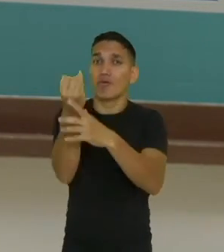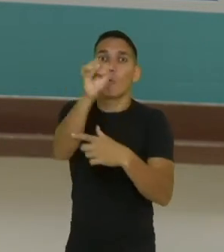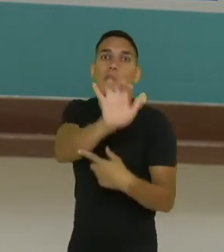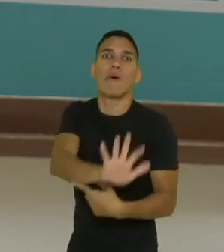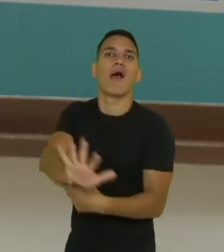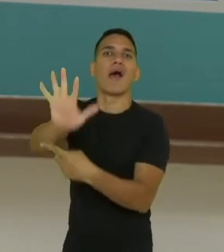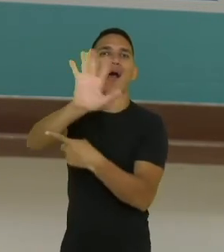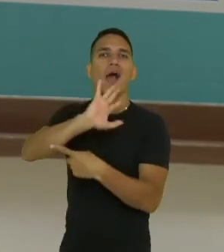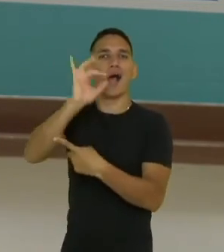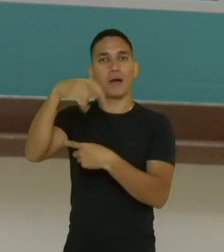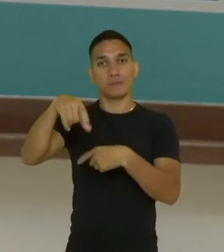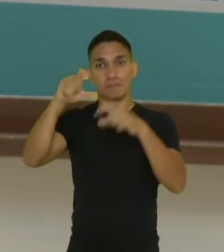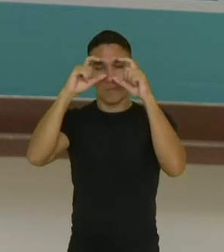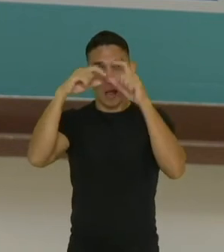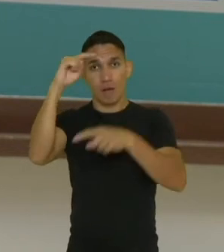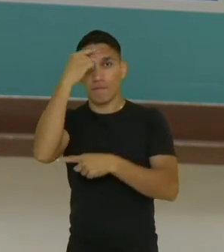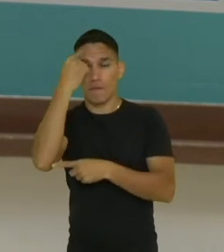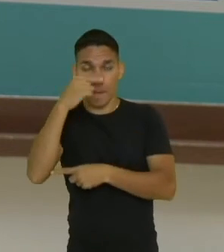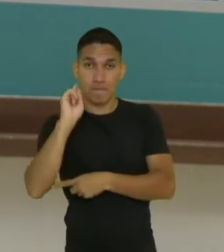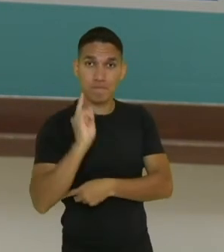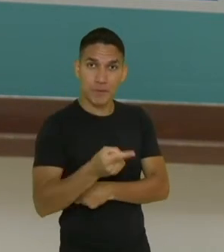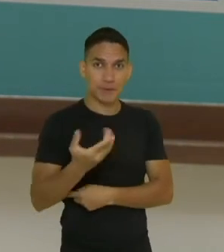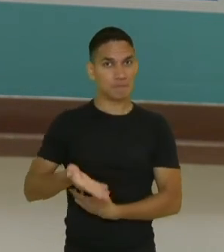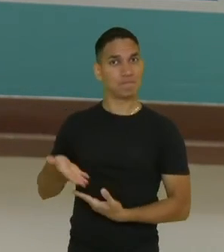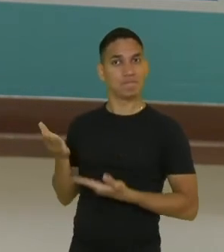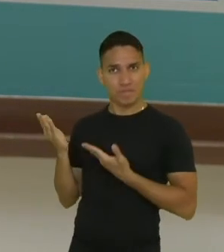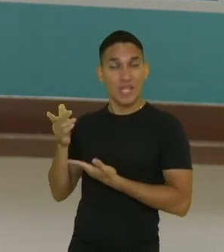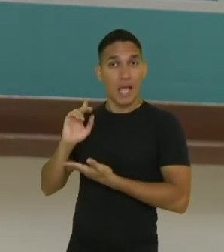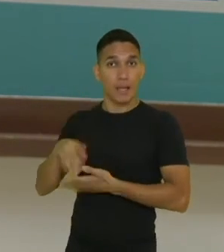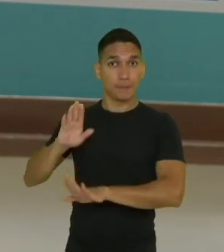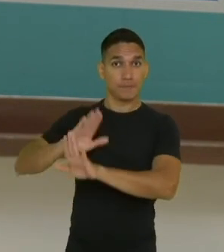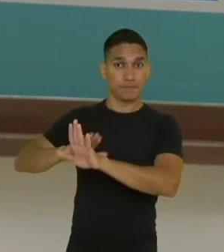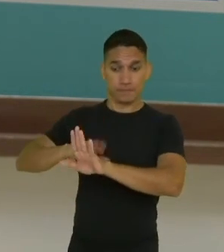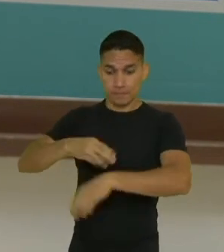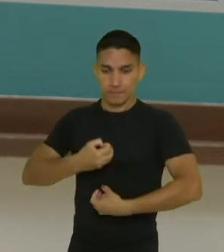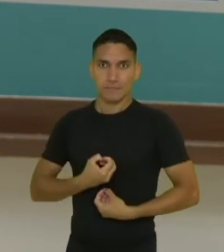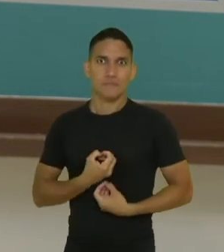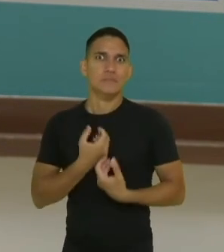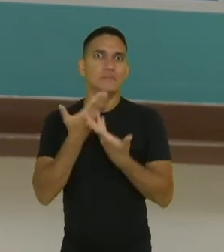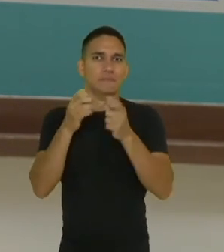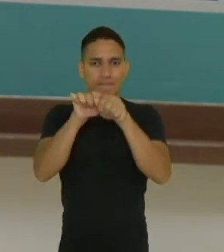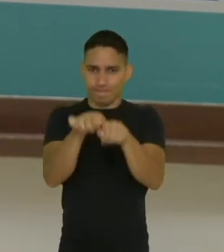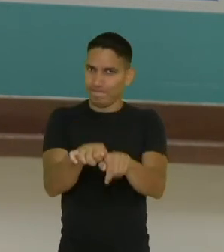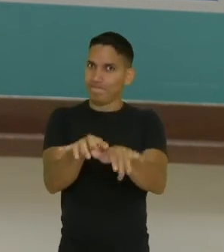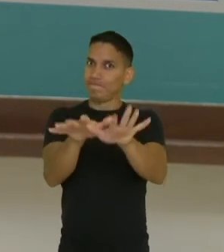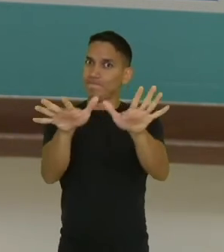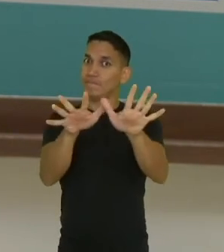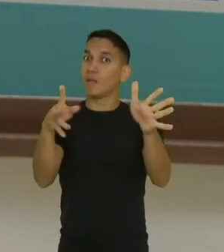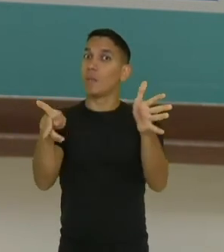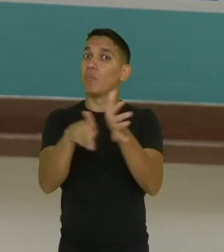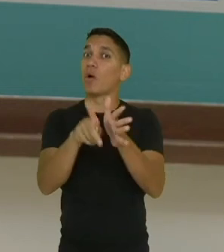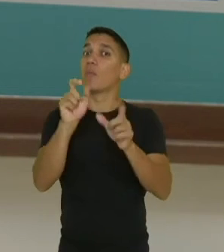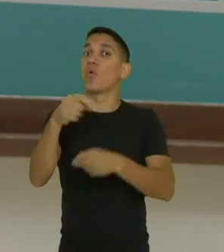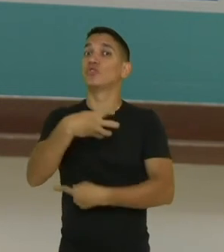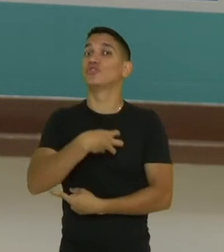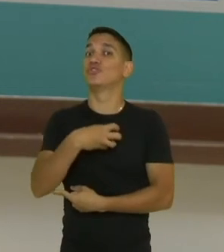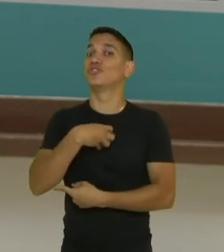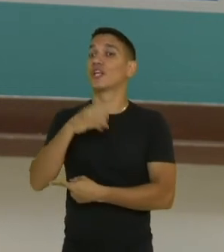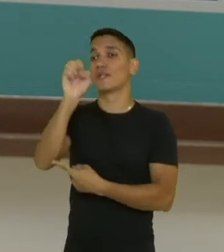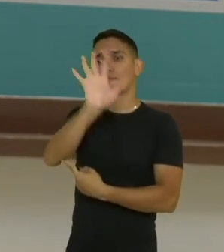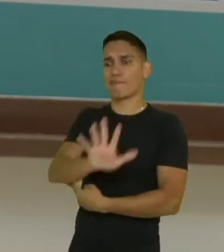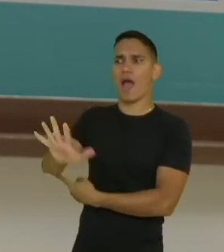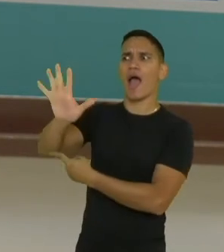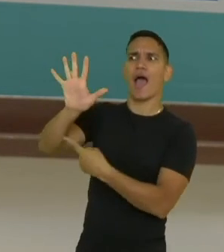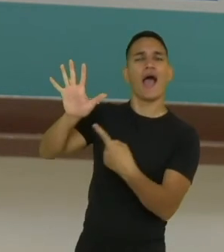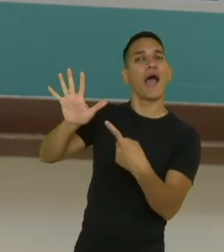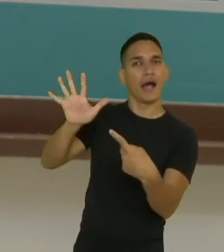personagem Harry Potter. É uma poesia distribuída na formação de uma imagem